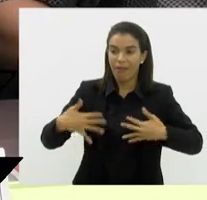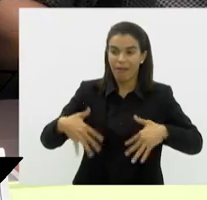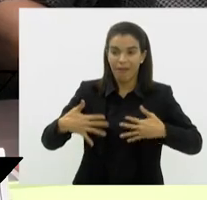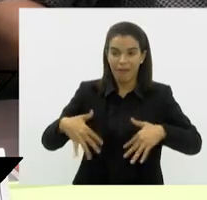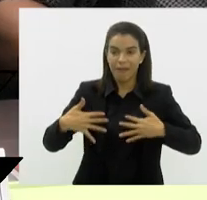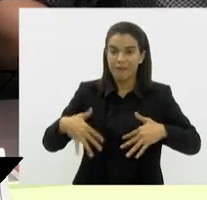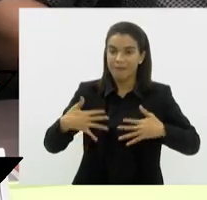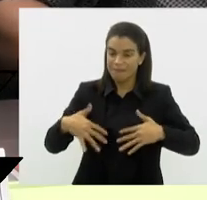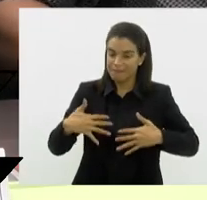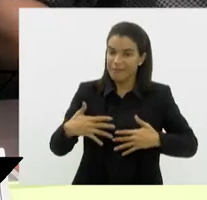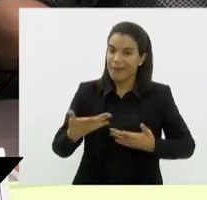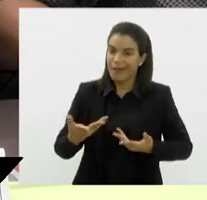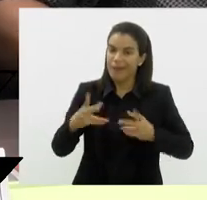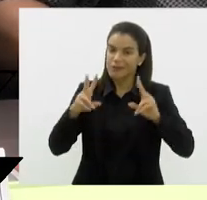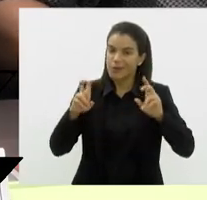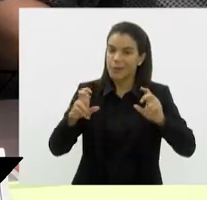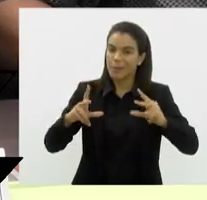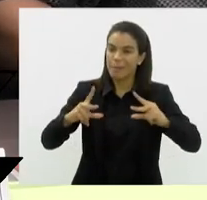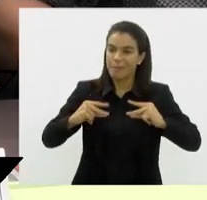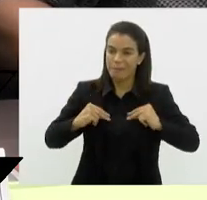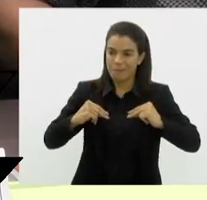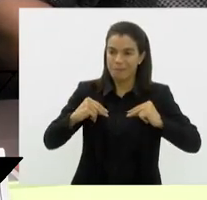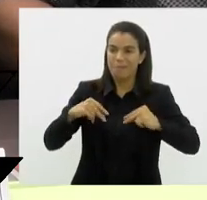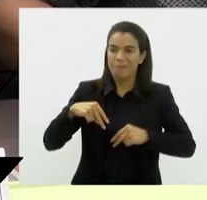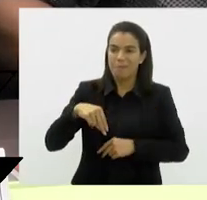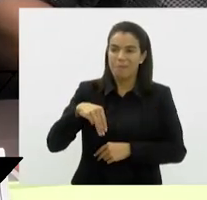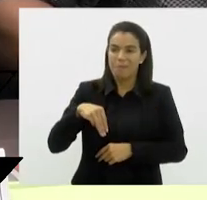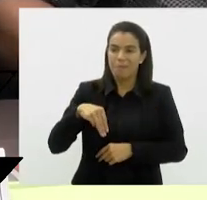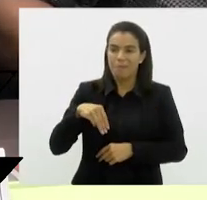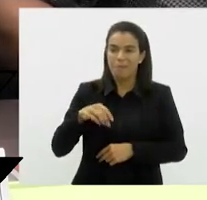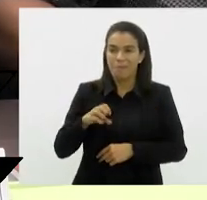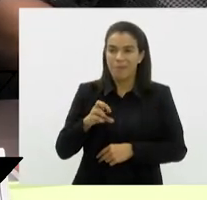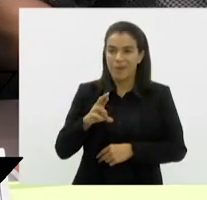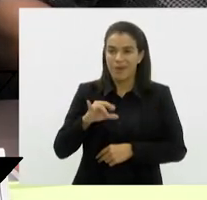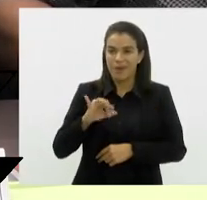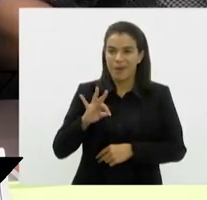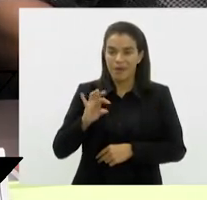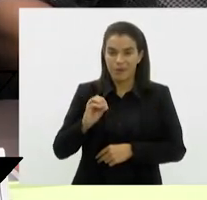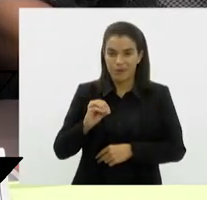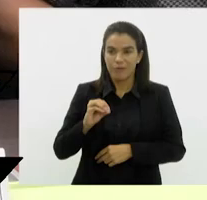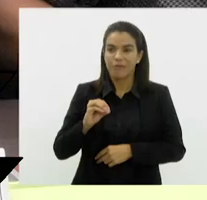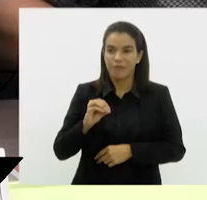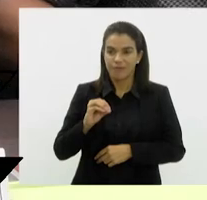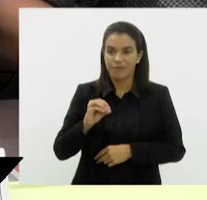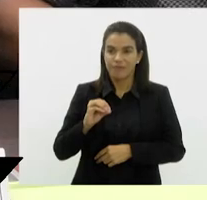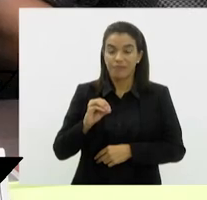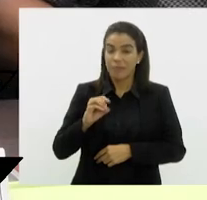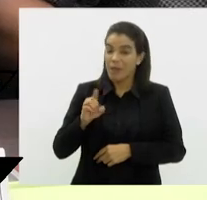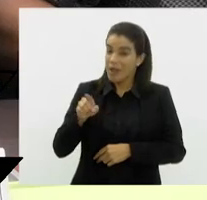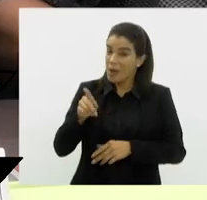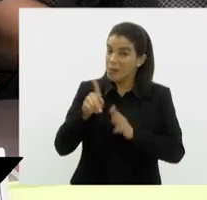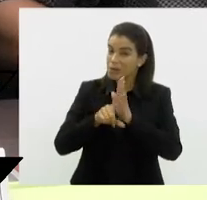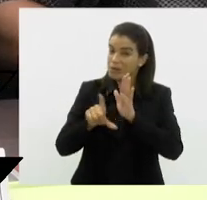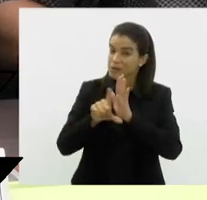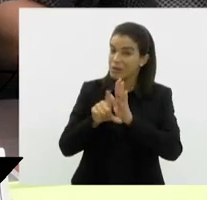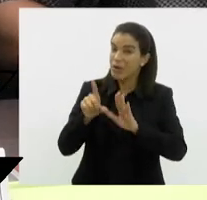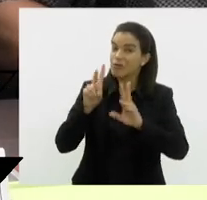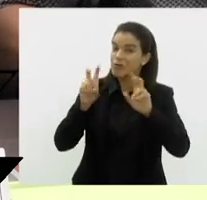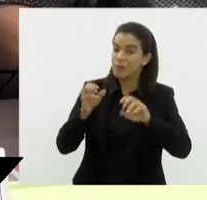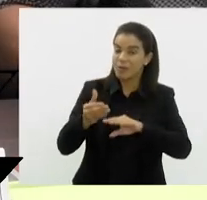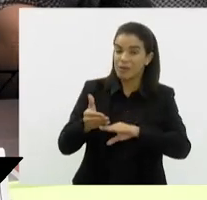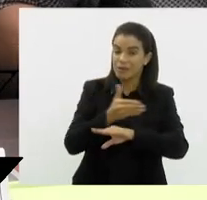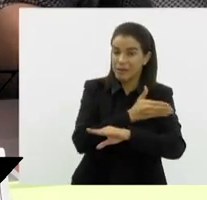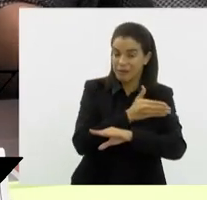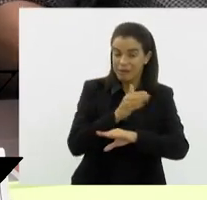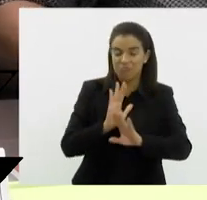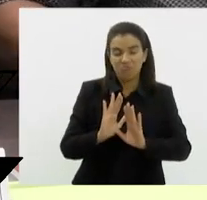Não, é uma questão de mérito. Né? É de mérito, mas não é isso. O que eu vou levantar é o projeto anterior que cria. Deveria ser... Mas tudo